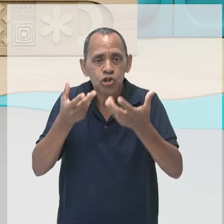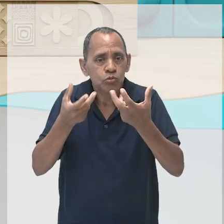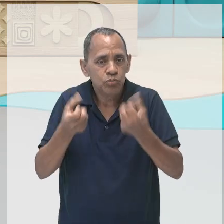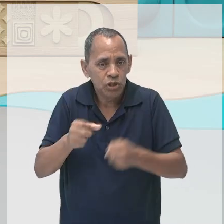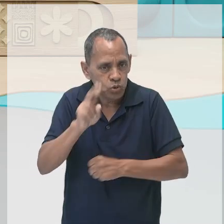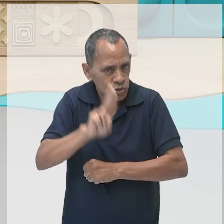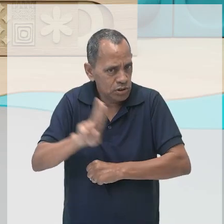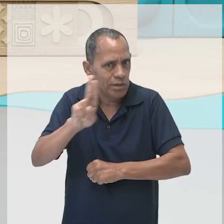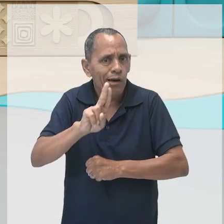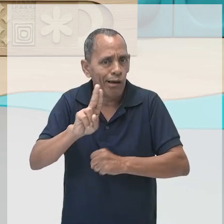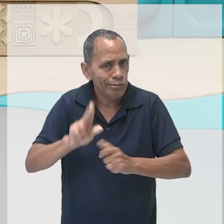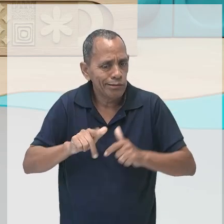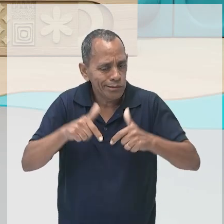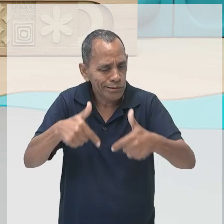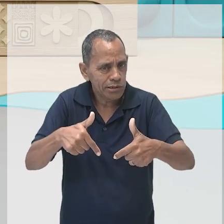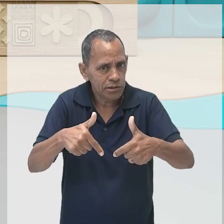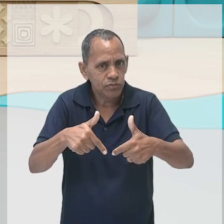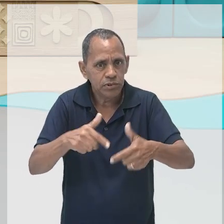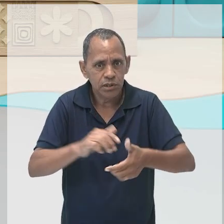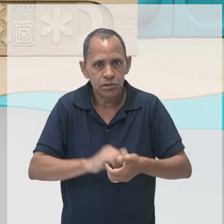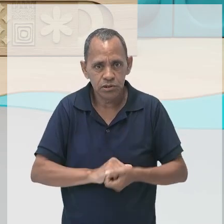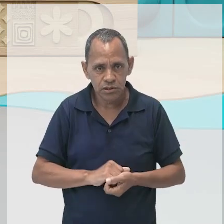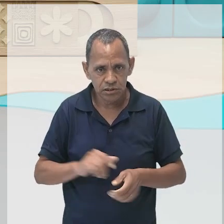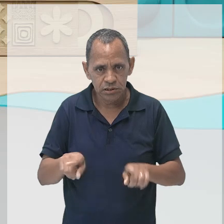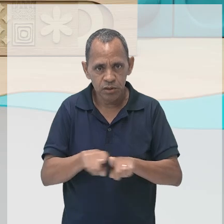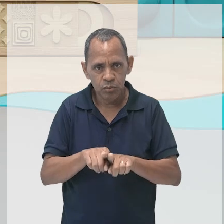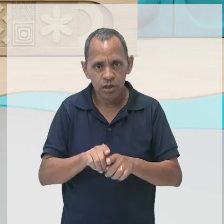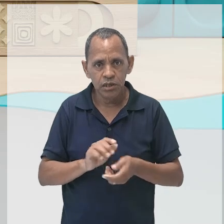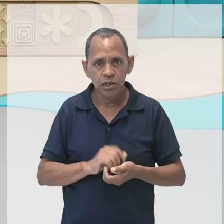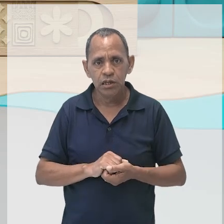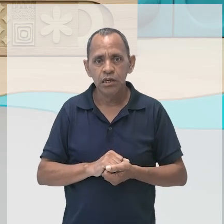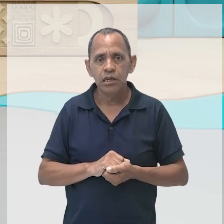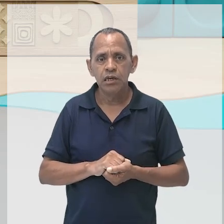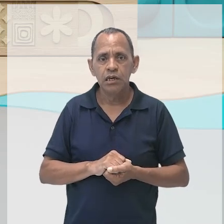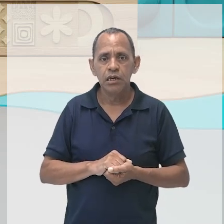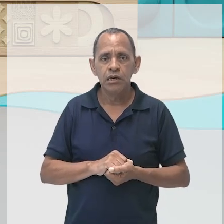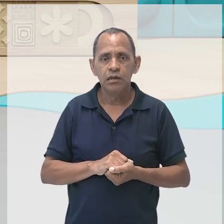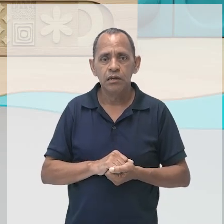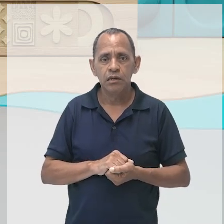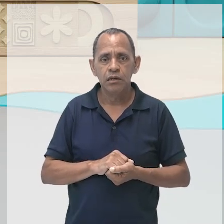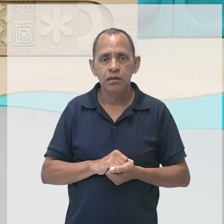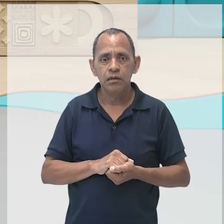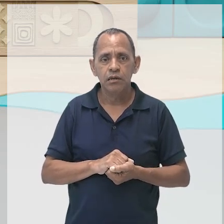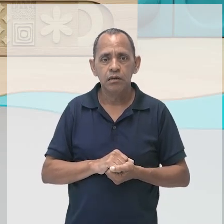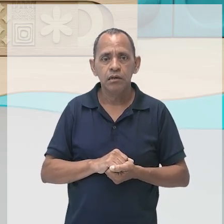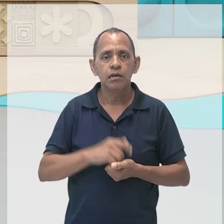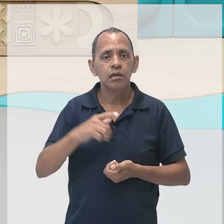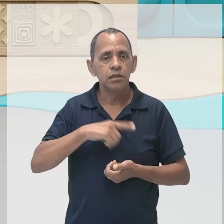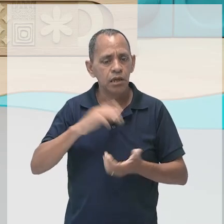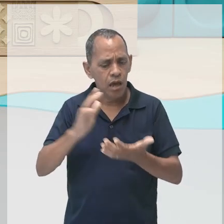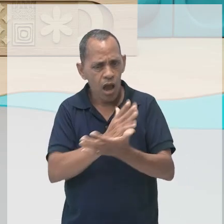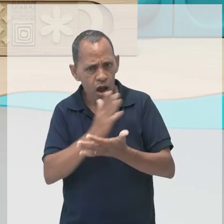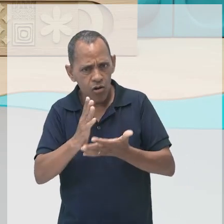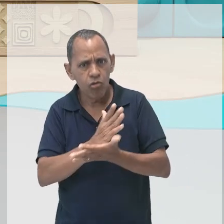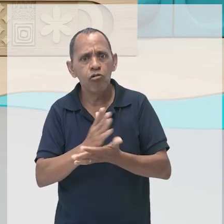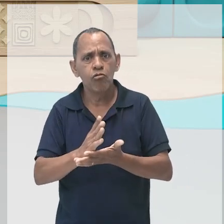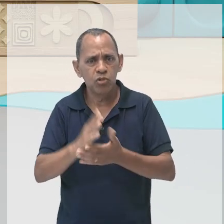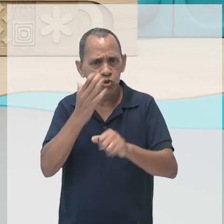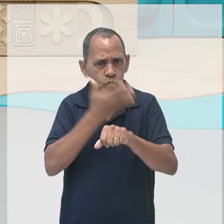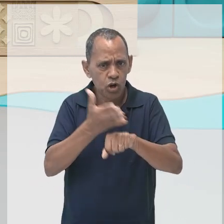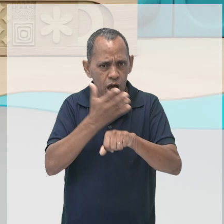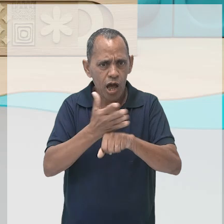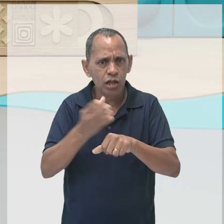que a ginástica localizada, ela vai simular, ela vai ali pegar alguns exercícios que são feitos dentro da musculação